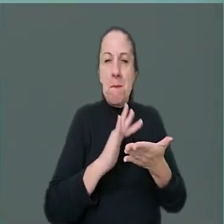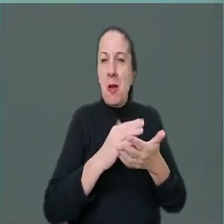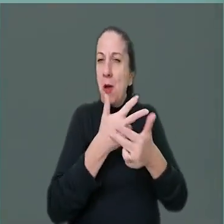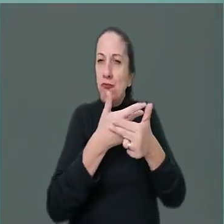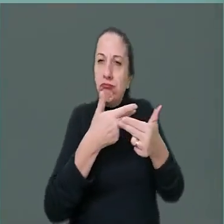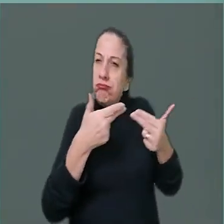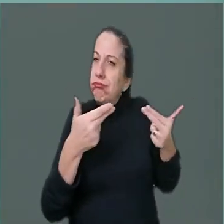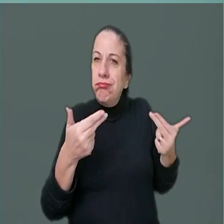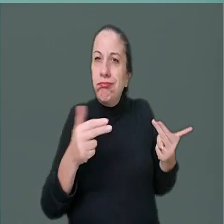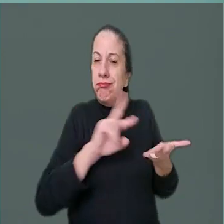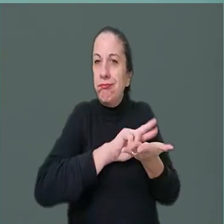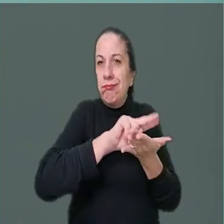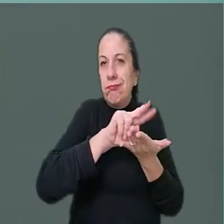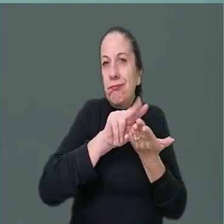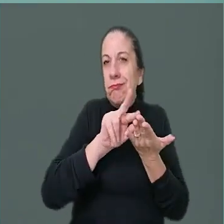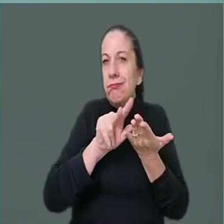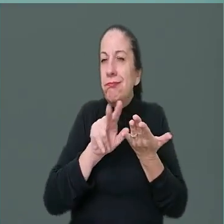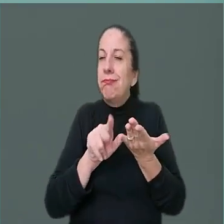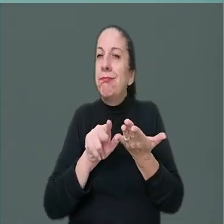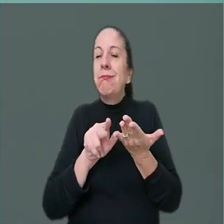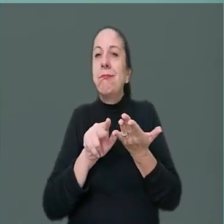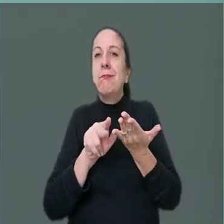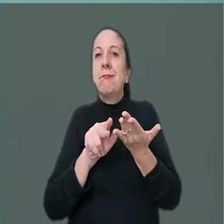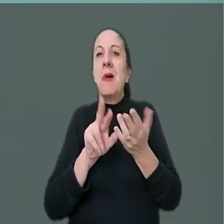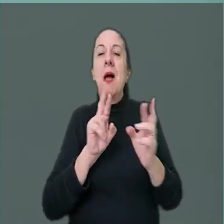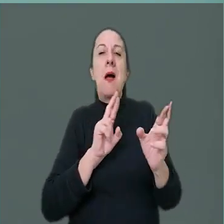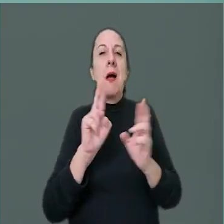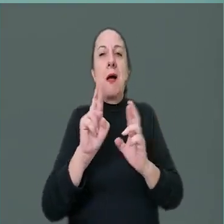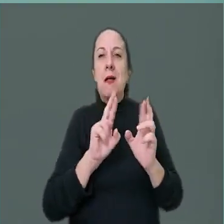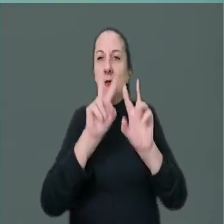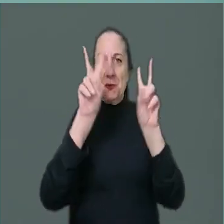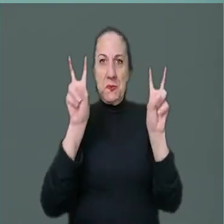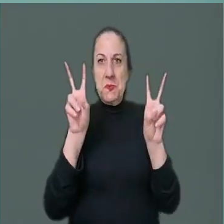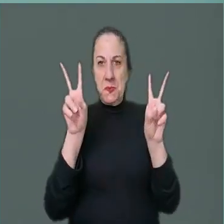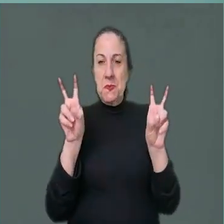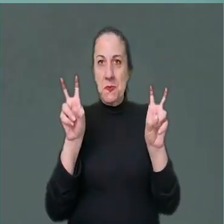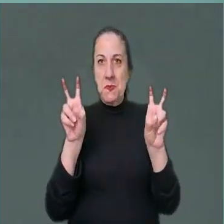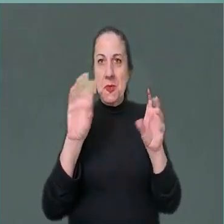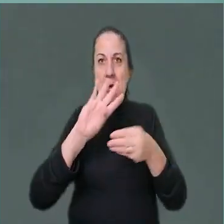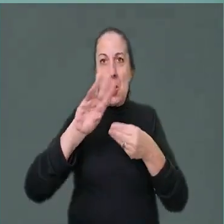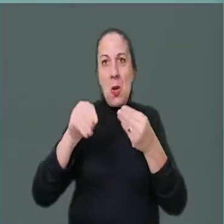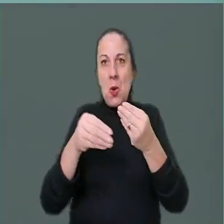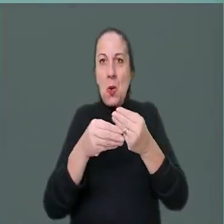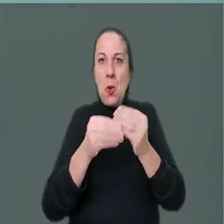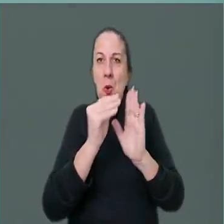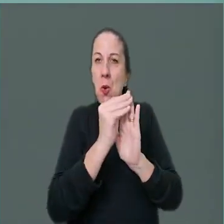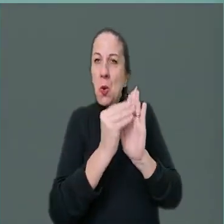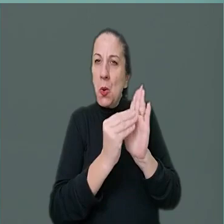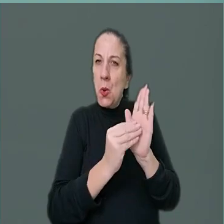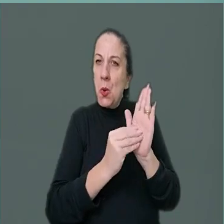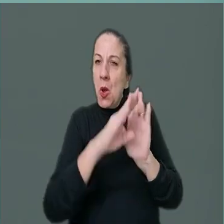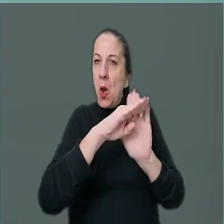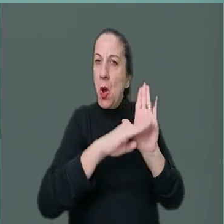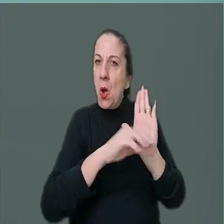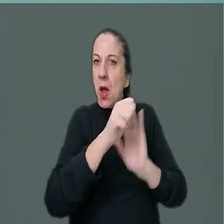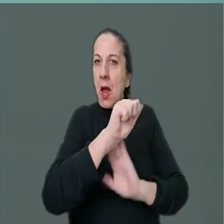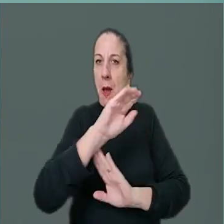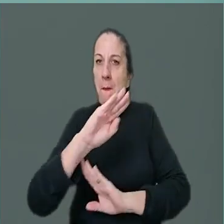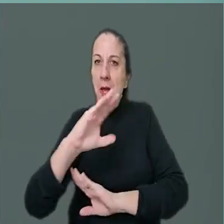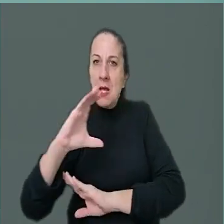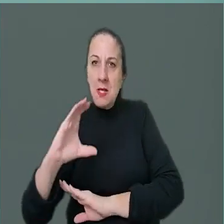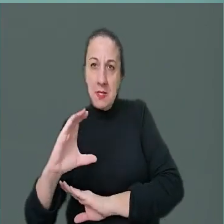artigos, e-books, teses, dissertações e jurisprudências relacionados ao tema. Os conteúdos estão organizados em